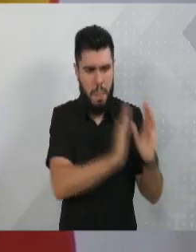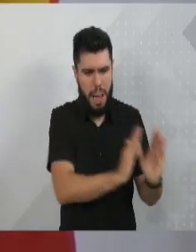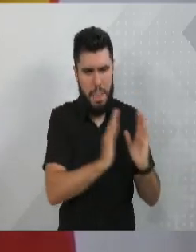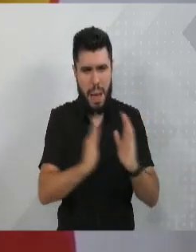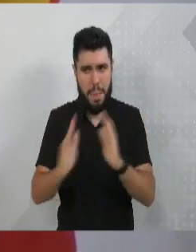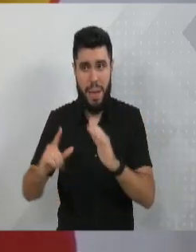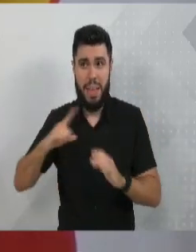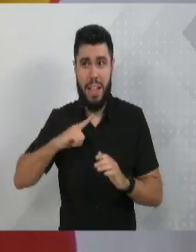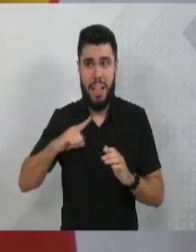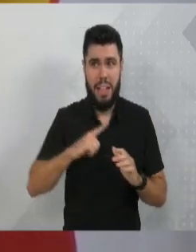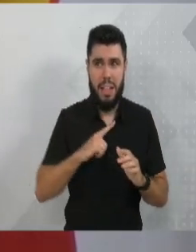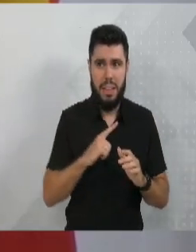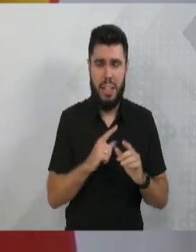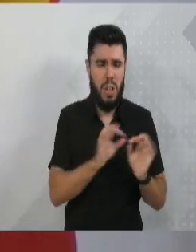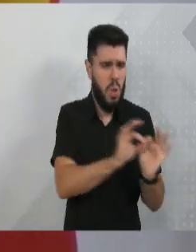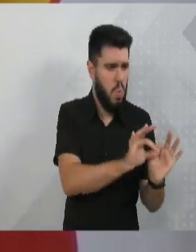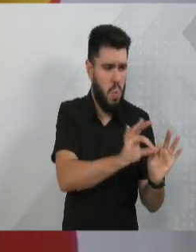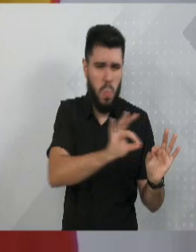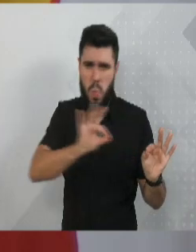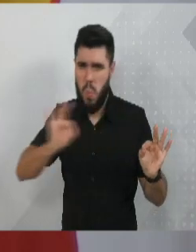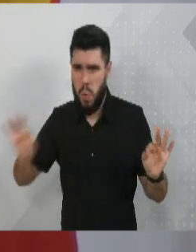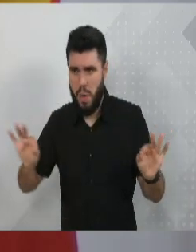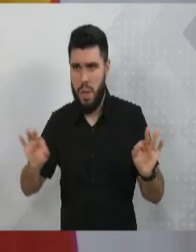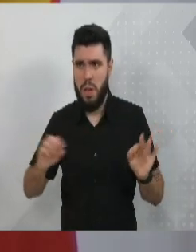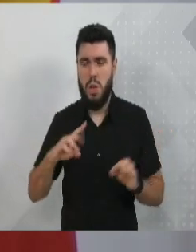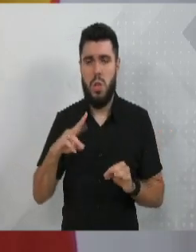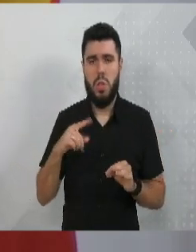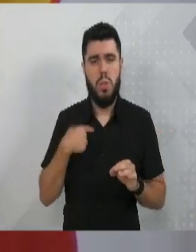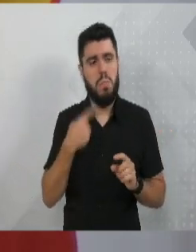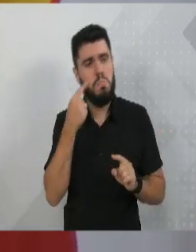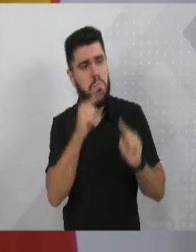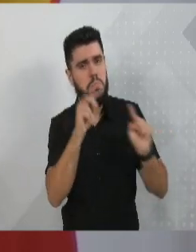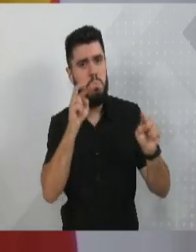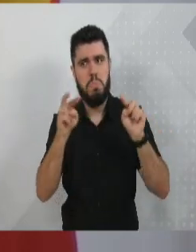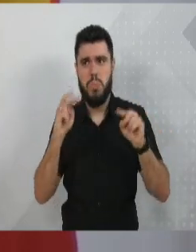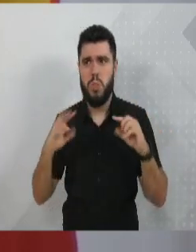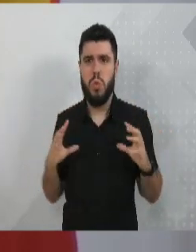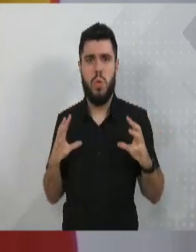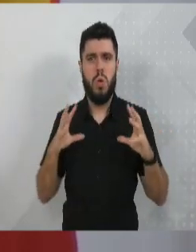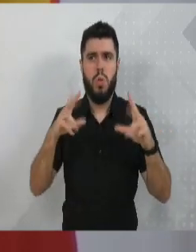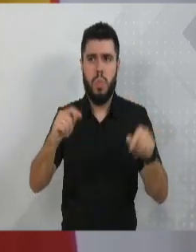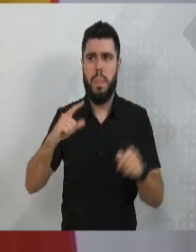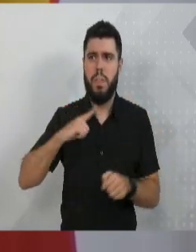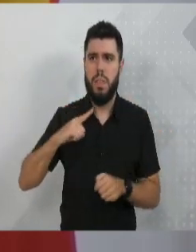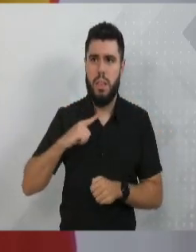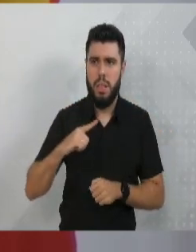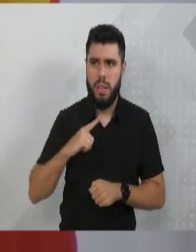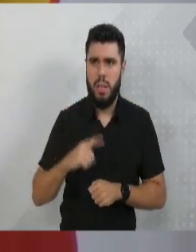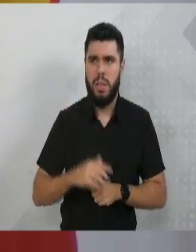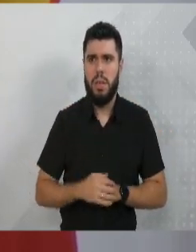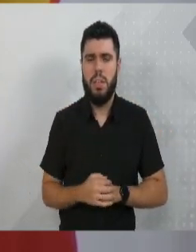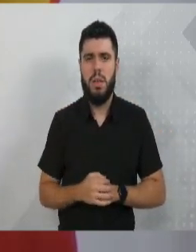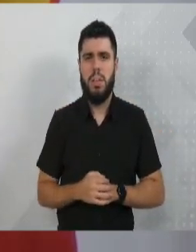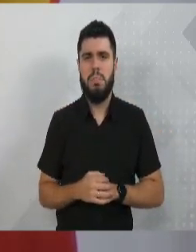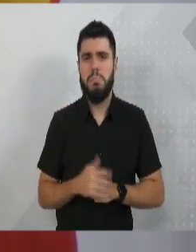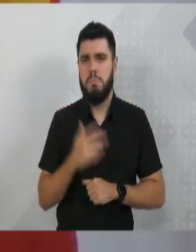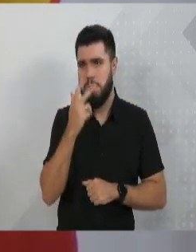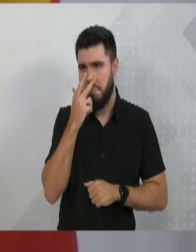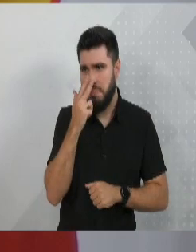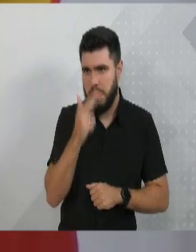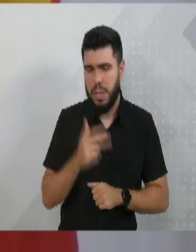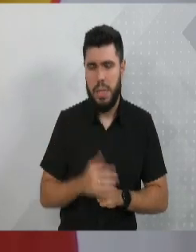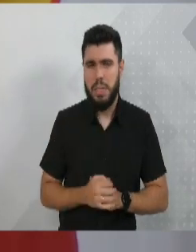São 3 km né e a gente só viemos corredor grande assim todo mundo com a panelinha na mão né o pirezinho batendo